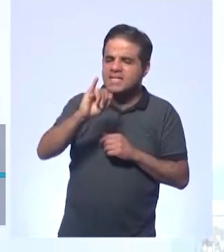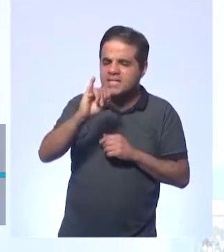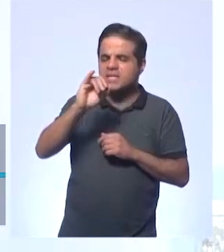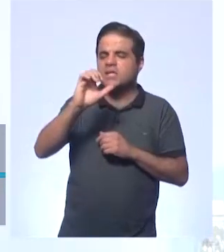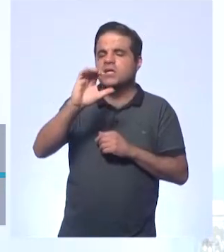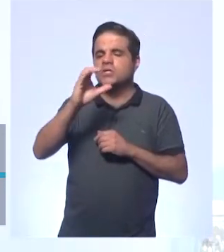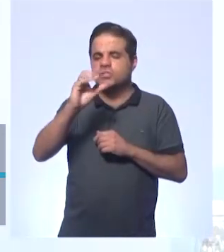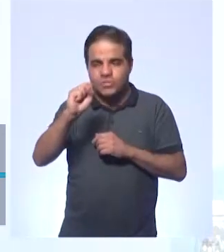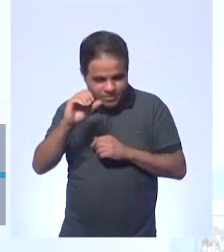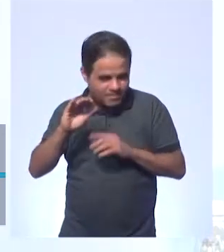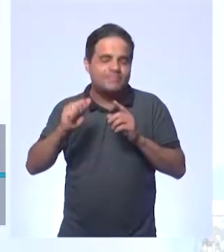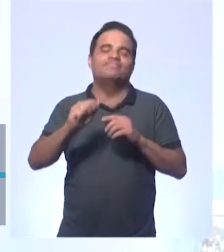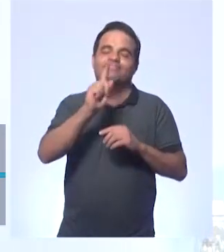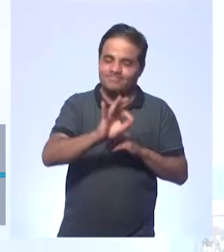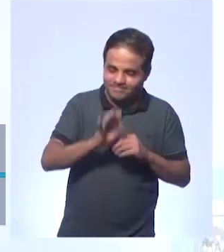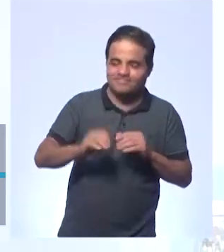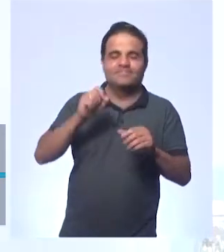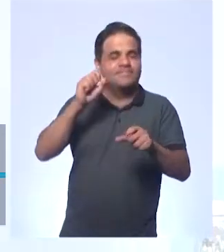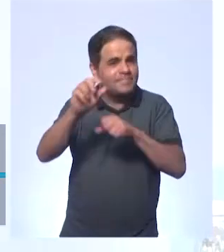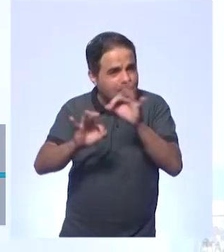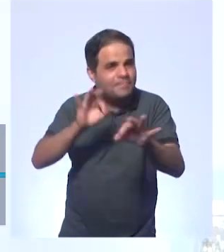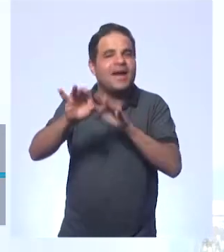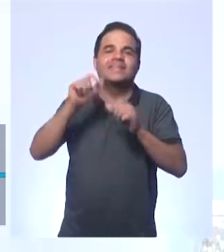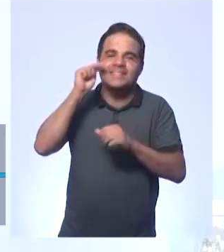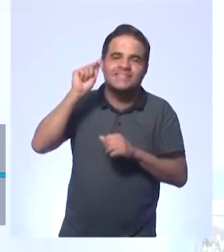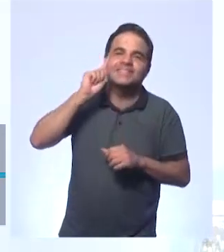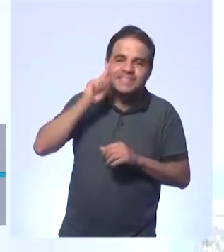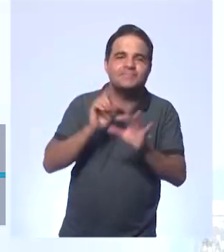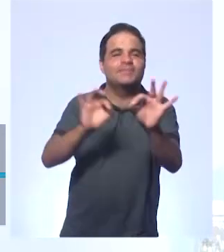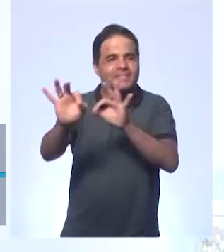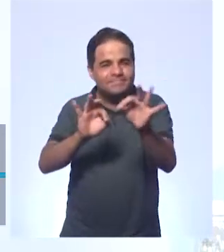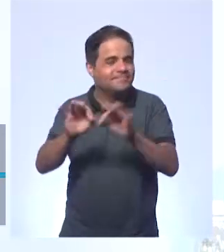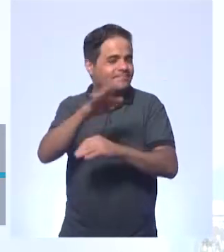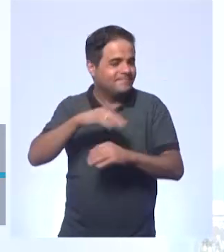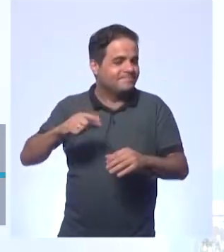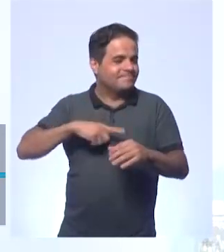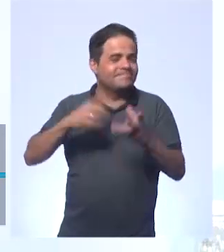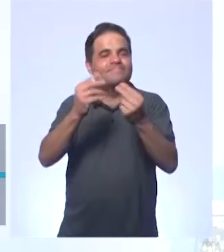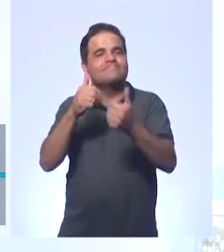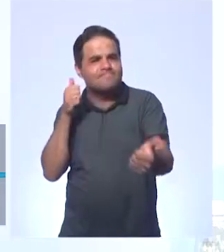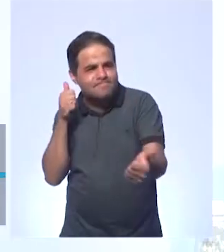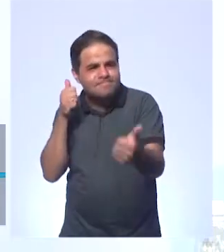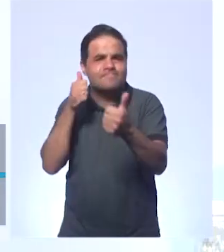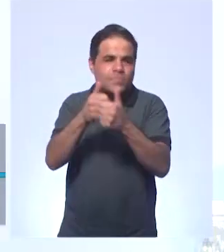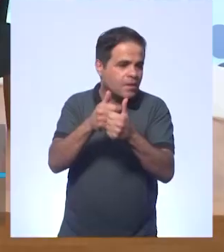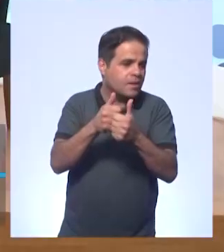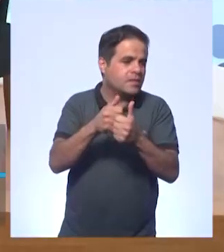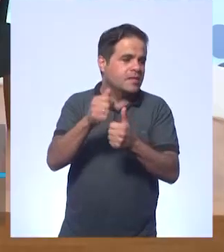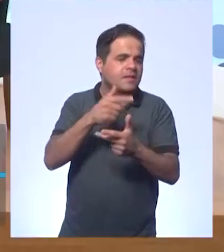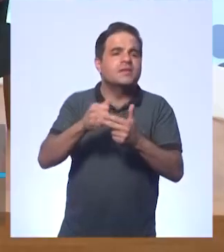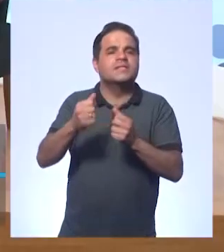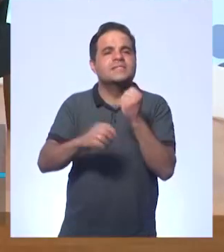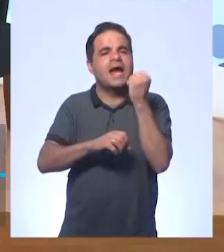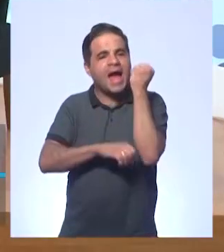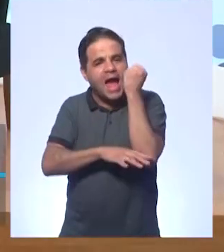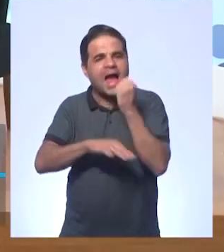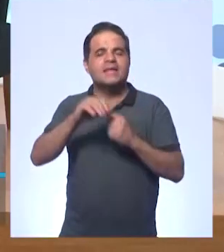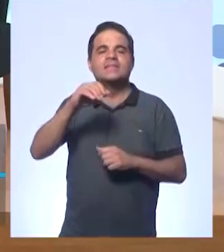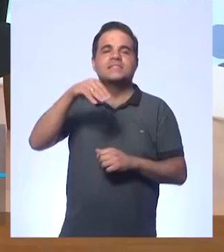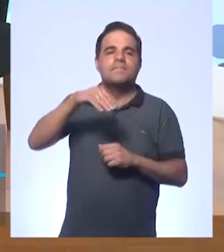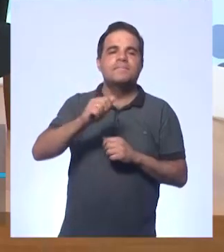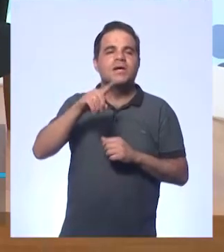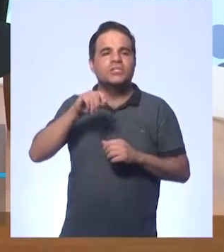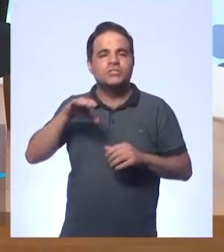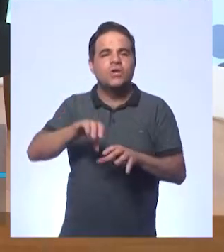que passa aí 7 dias de preparação, e é incrível. Então, aí nós temos muitas proximidades com essa raiz